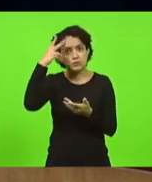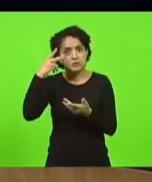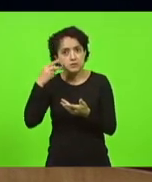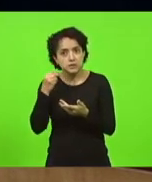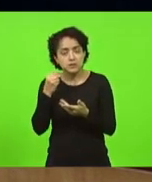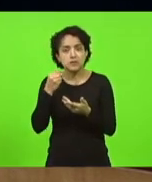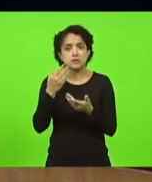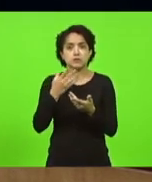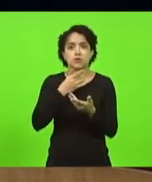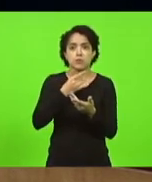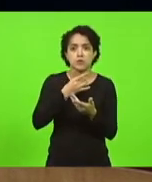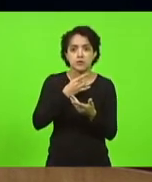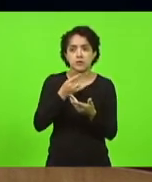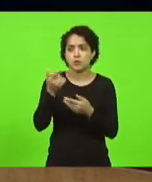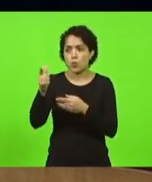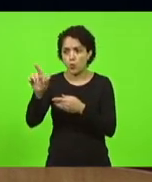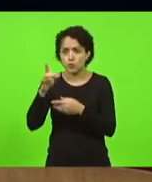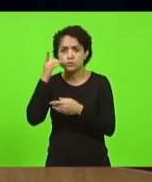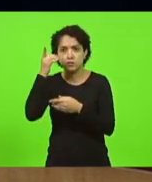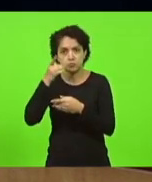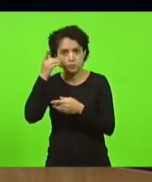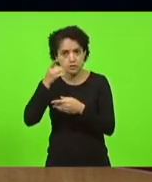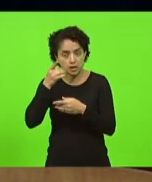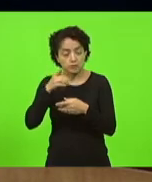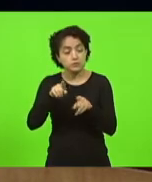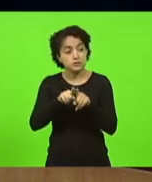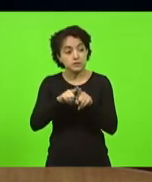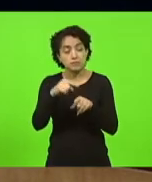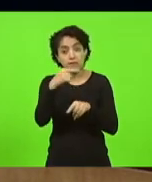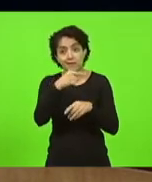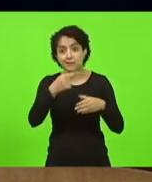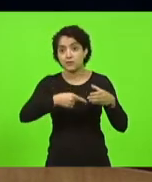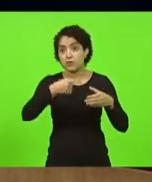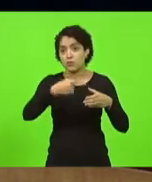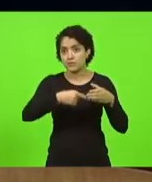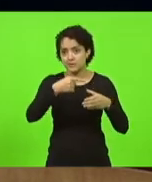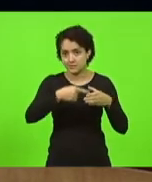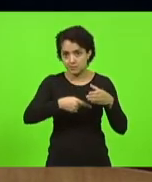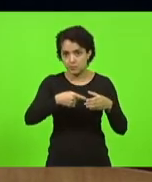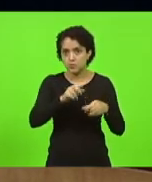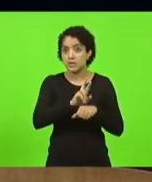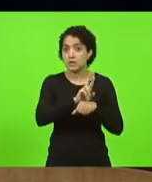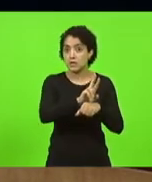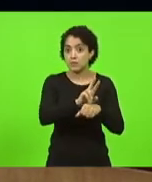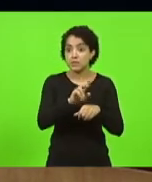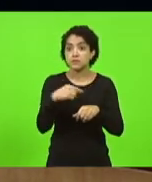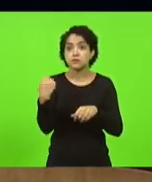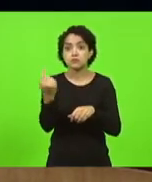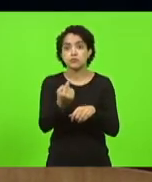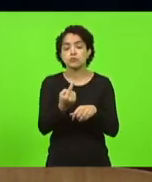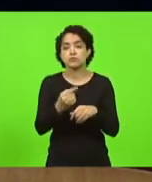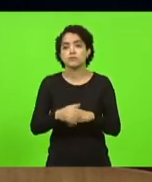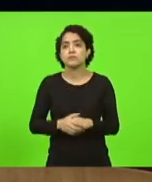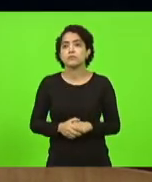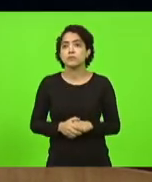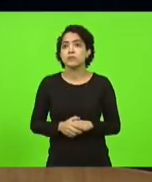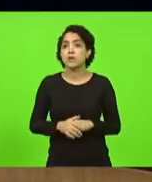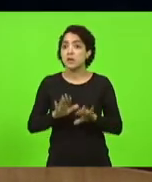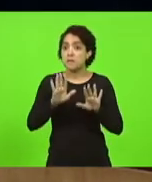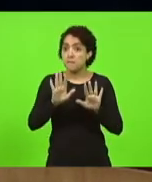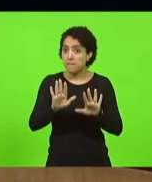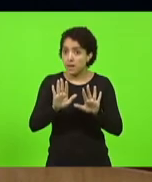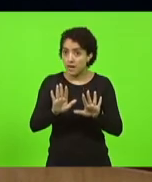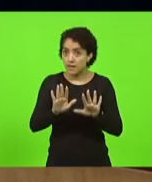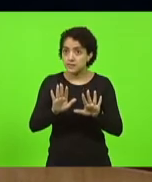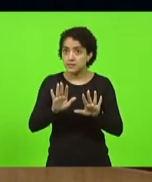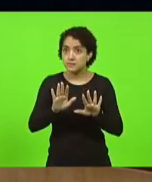Caro Preso e outros deputados, inclusive da comissão, aquela que nos representou a nós todos, mas podemos ainda dar mais